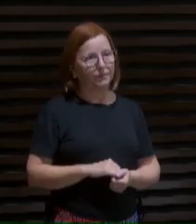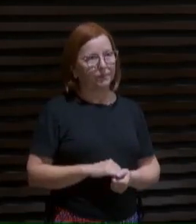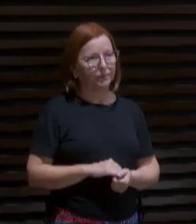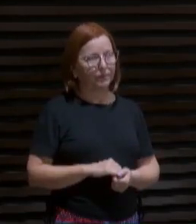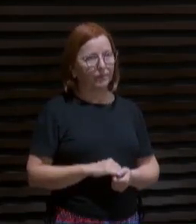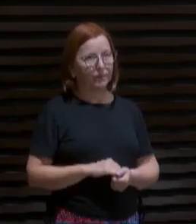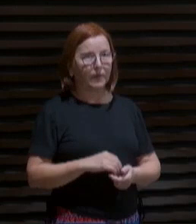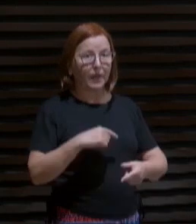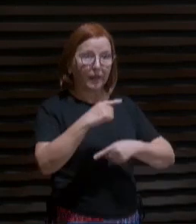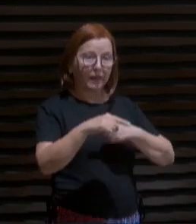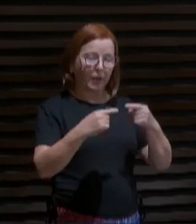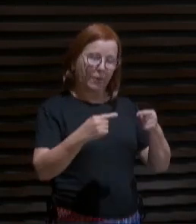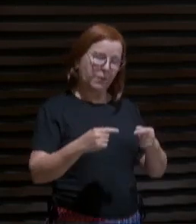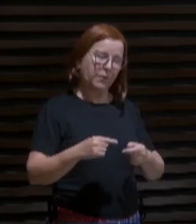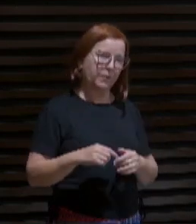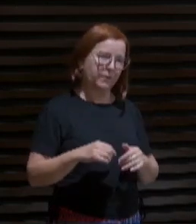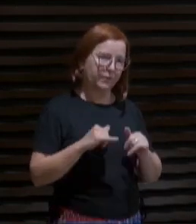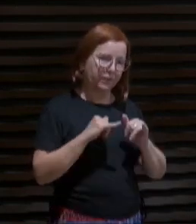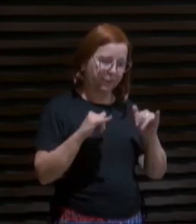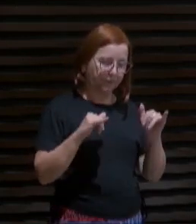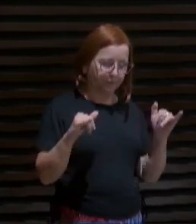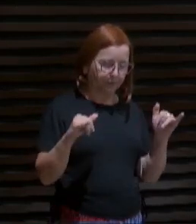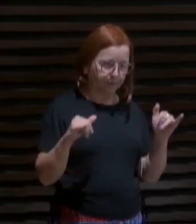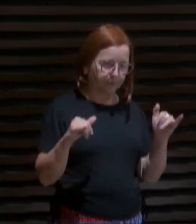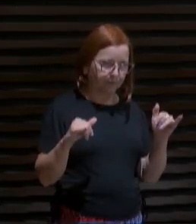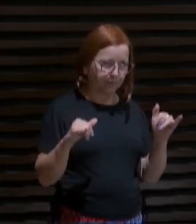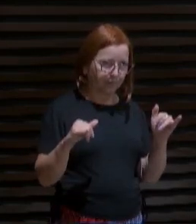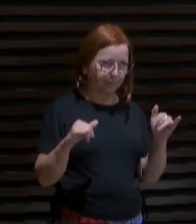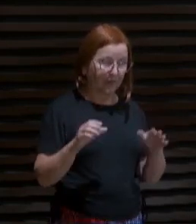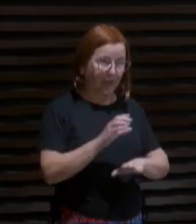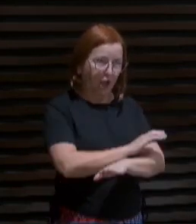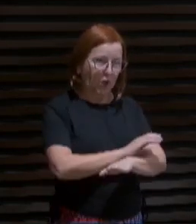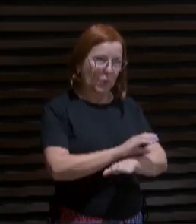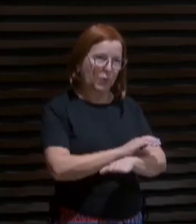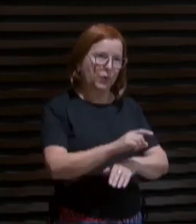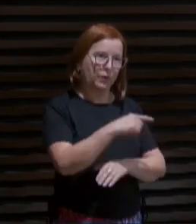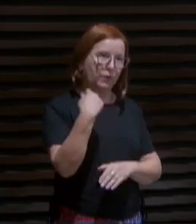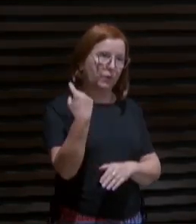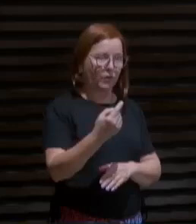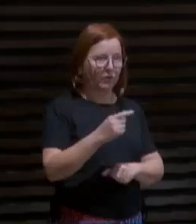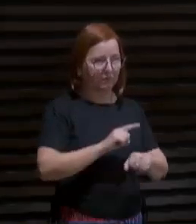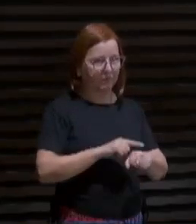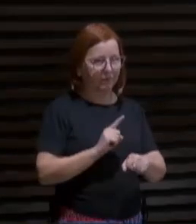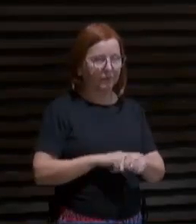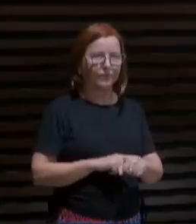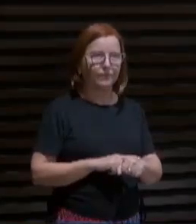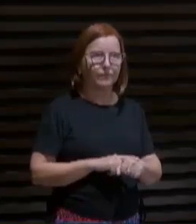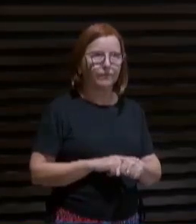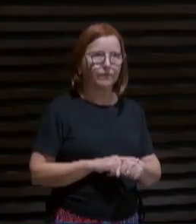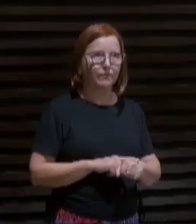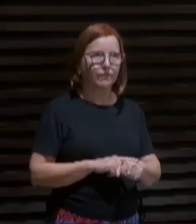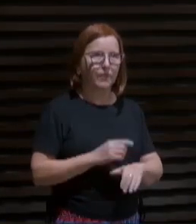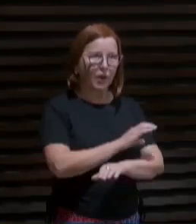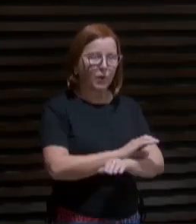Depois ele vai dizer aqui, irmãos, a cultura dos nossos dias, a